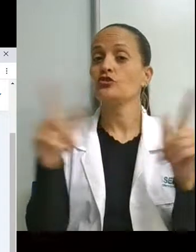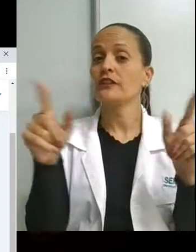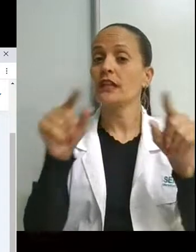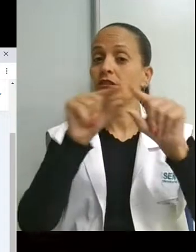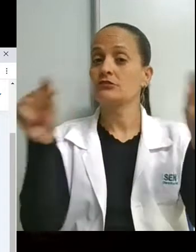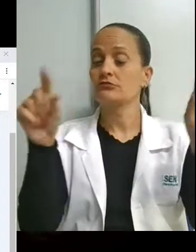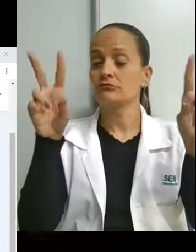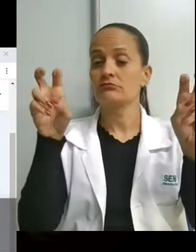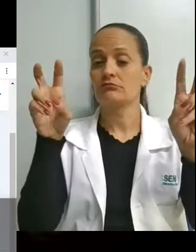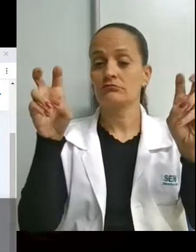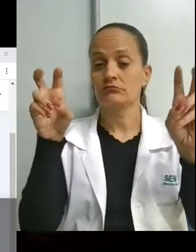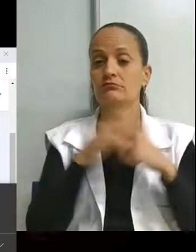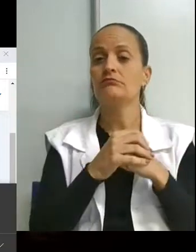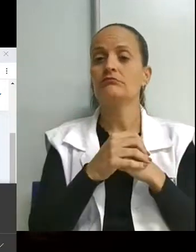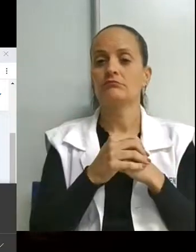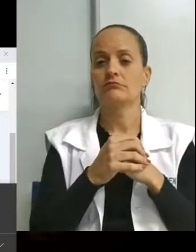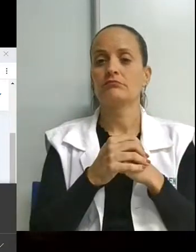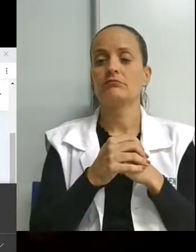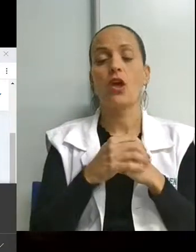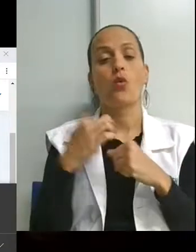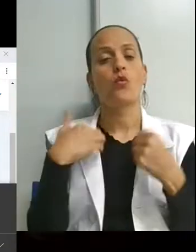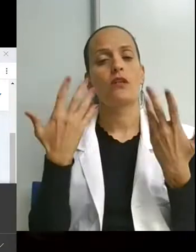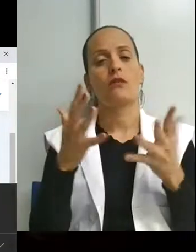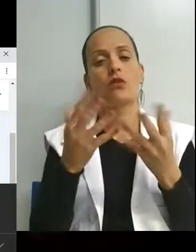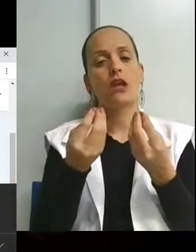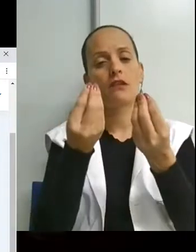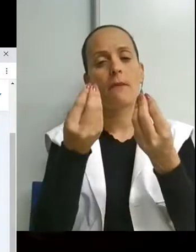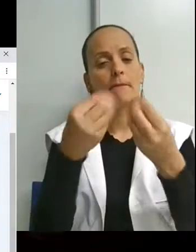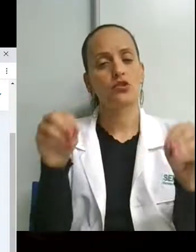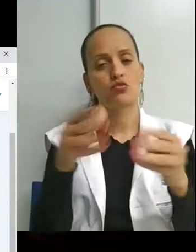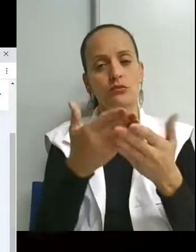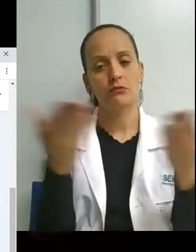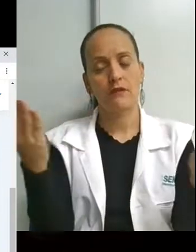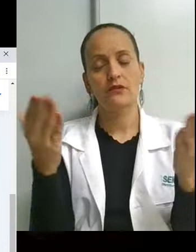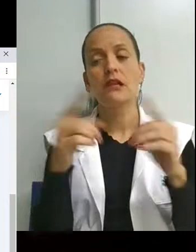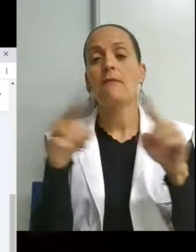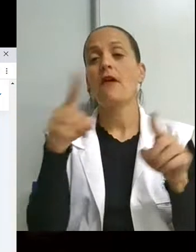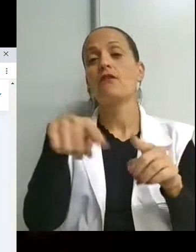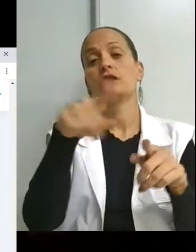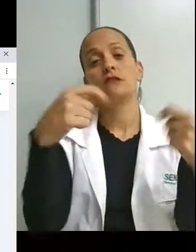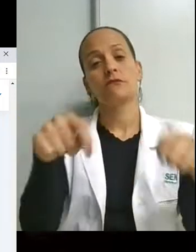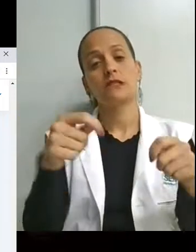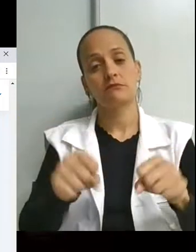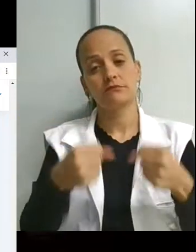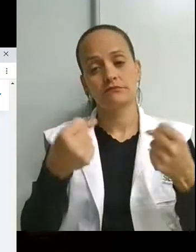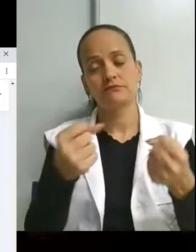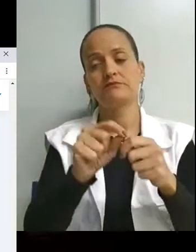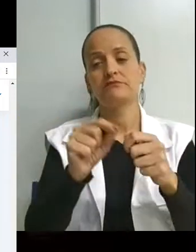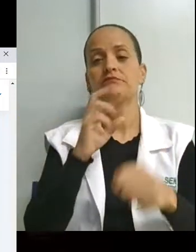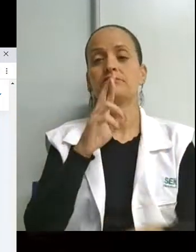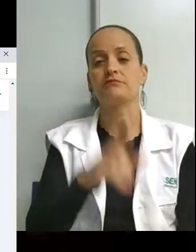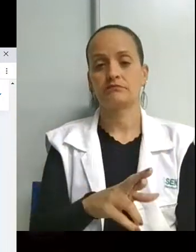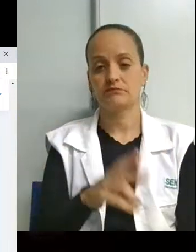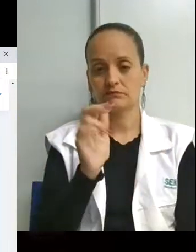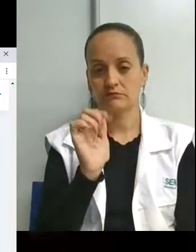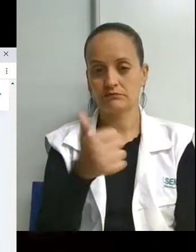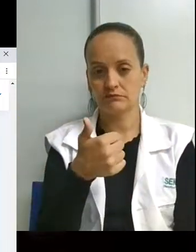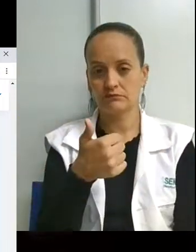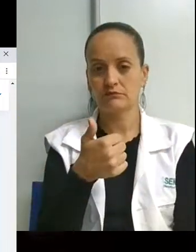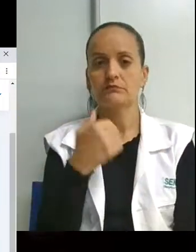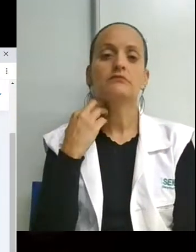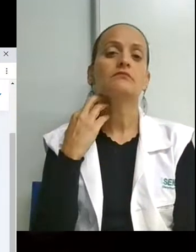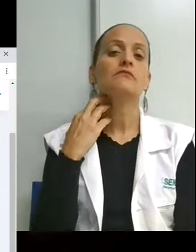assim, deixei esse prazo aí para não prejudicar vocês, né, até dia 31, para vocês fazerem aqui, ó, essas 3 atividades, para quem ainda não